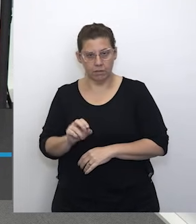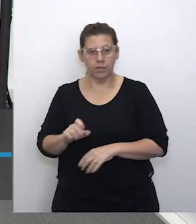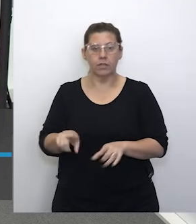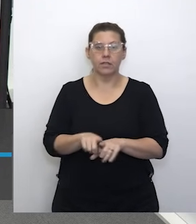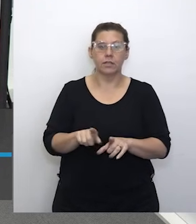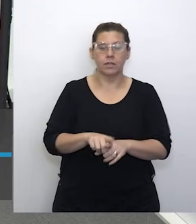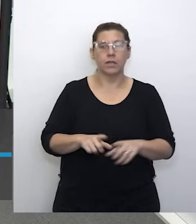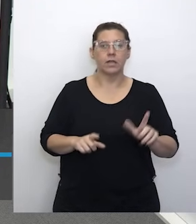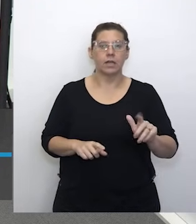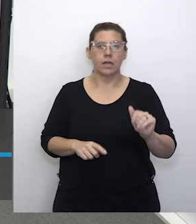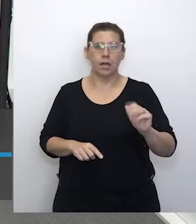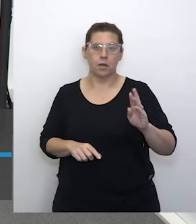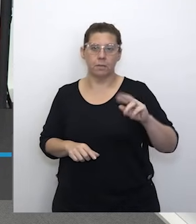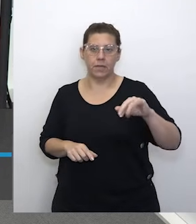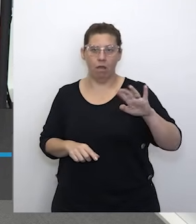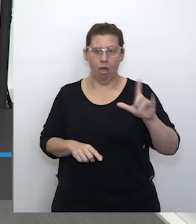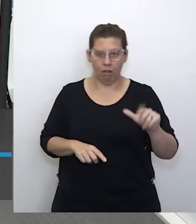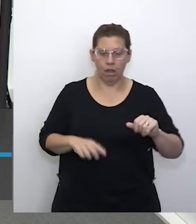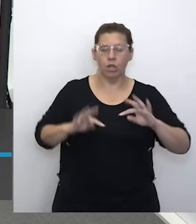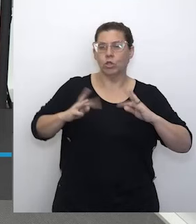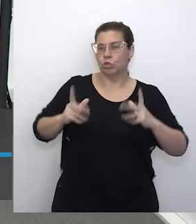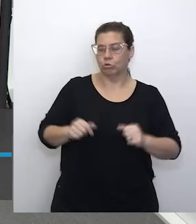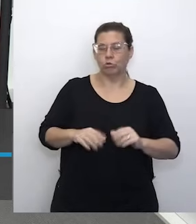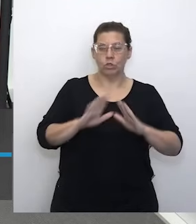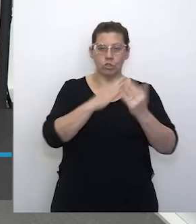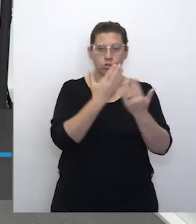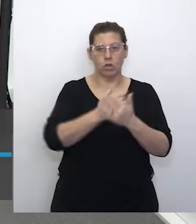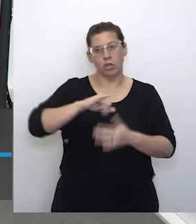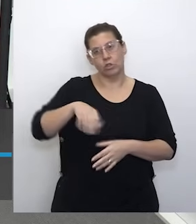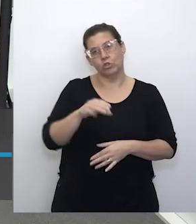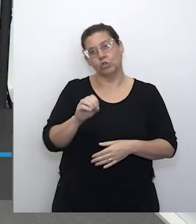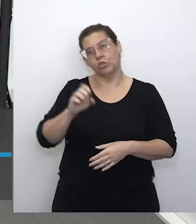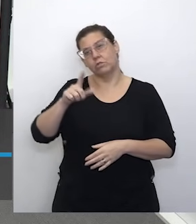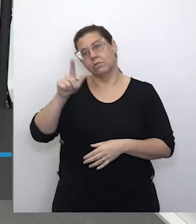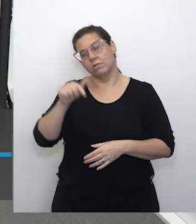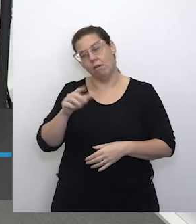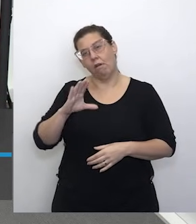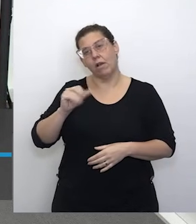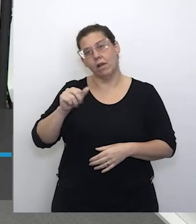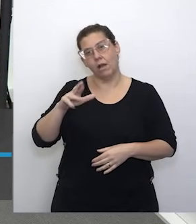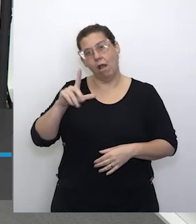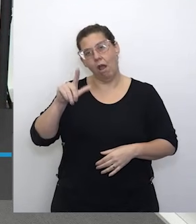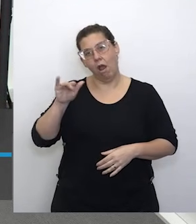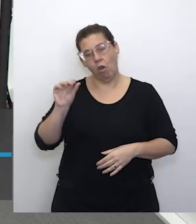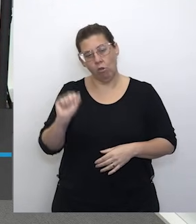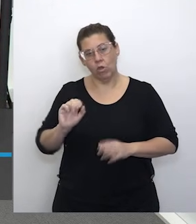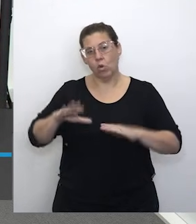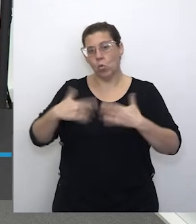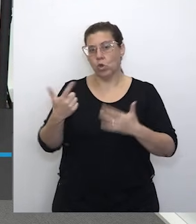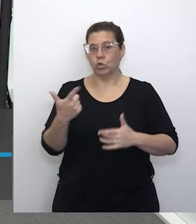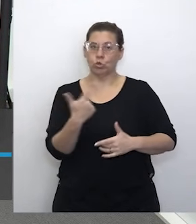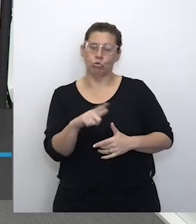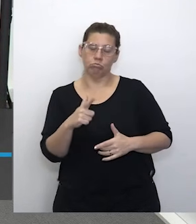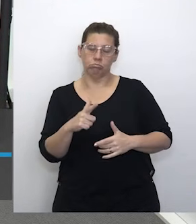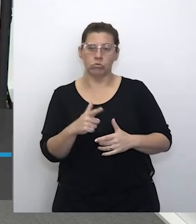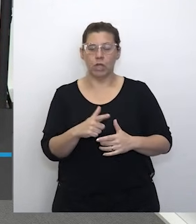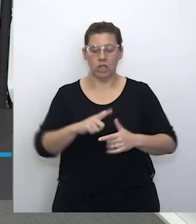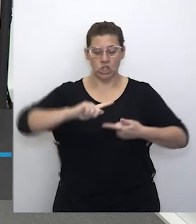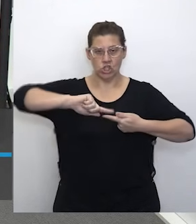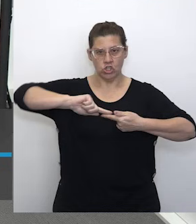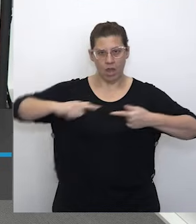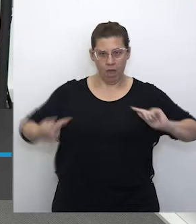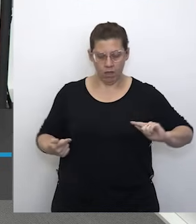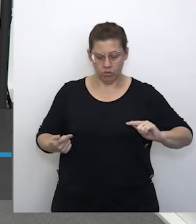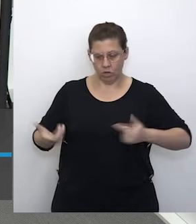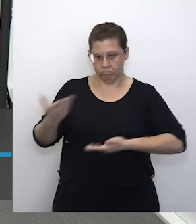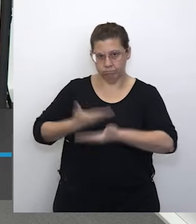Ronilson, Gabriele, tudo da Escola José Carlos Pinotti e Matão. Disseram que quando não há troca de material genético e